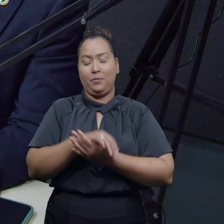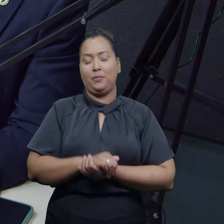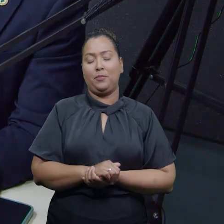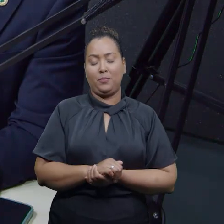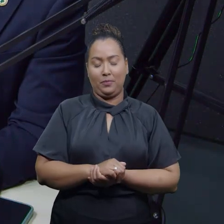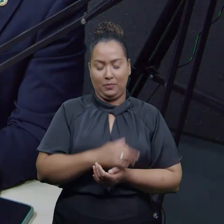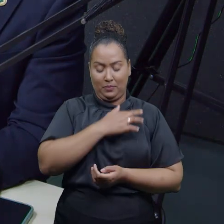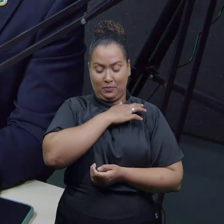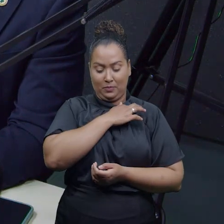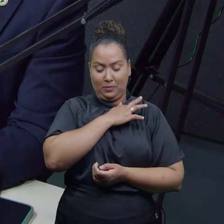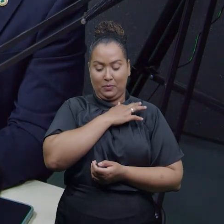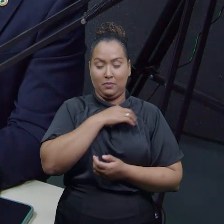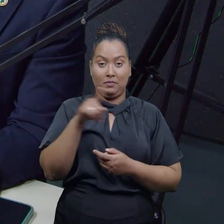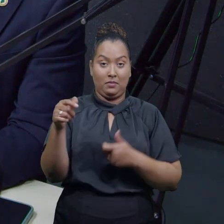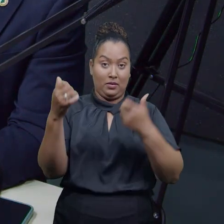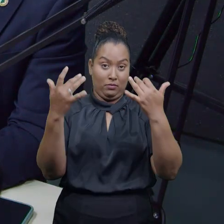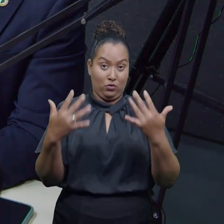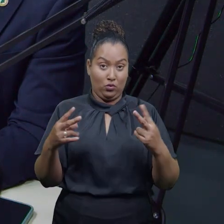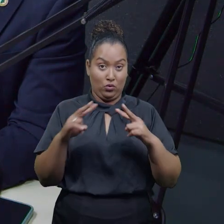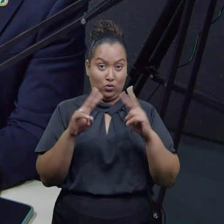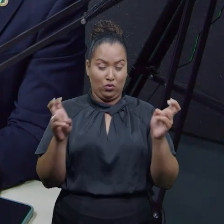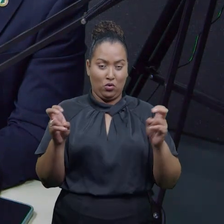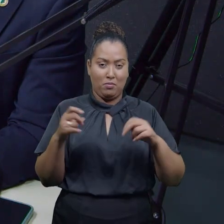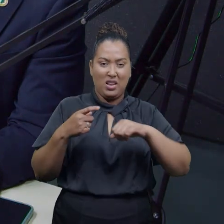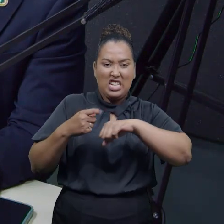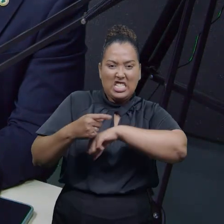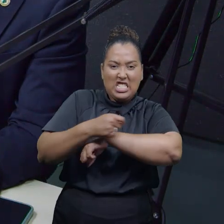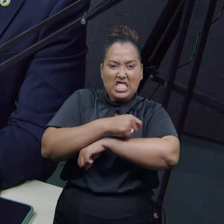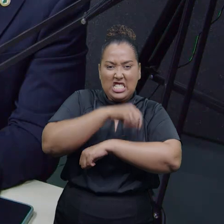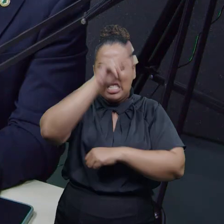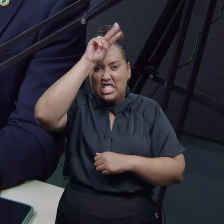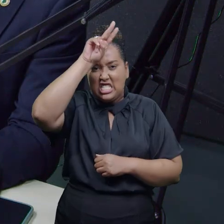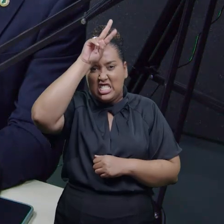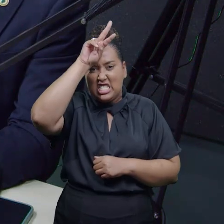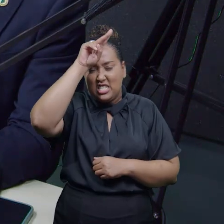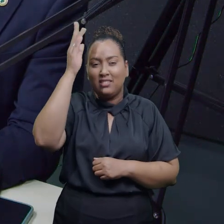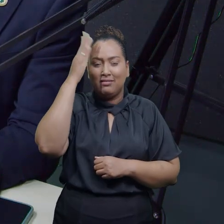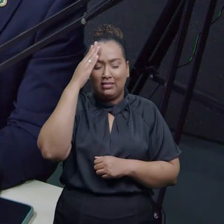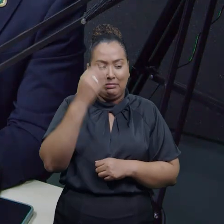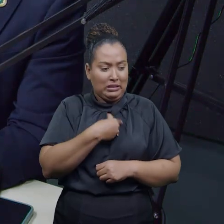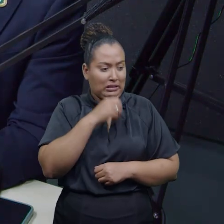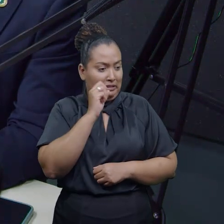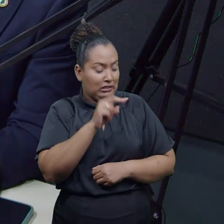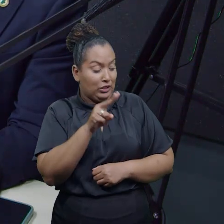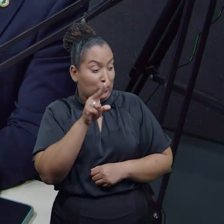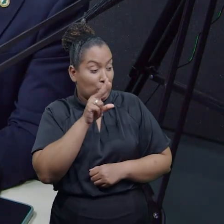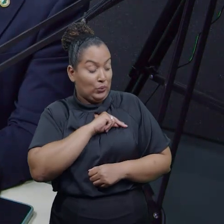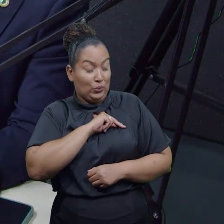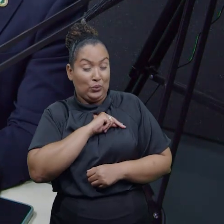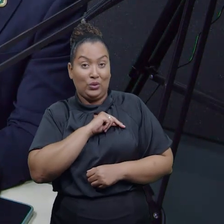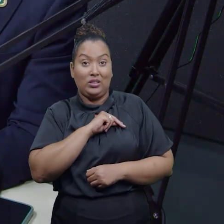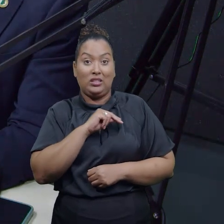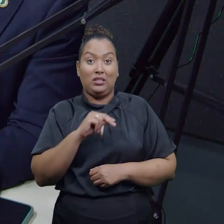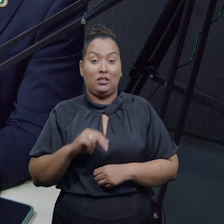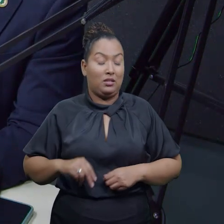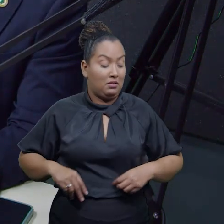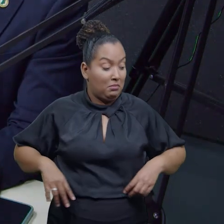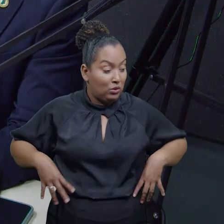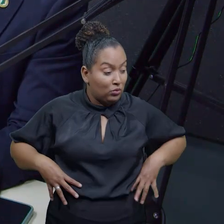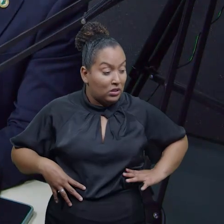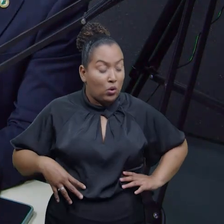doutor mencionou a questão dos percevejos, né, nas casas de acolhida aqui. Gente, era